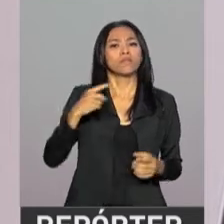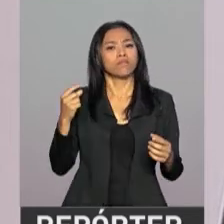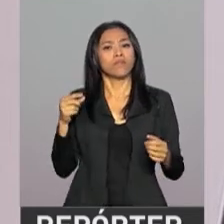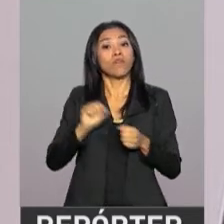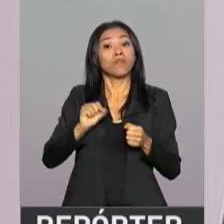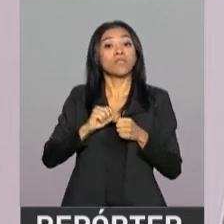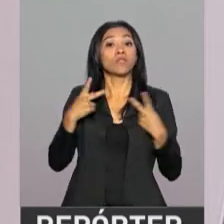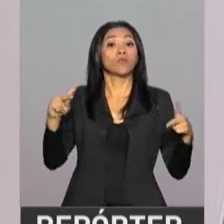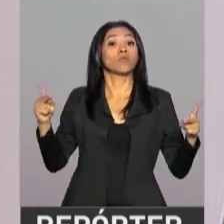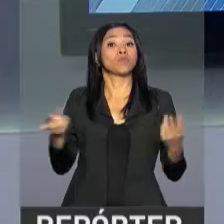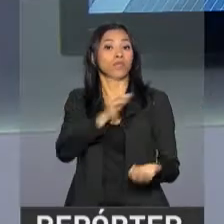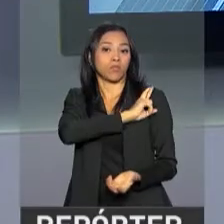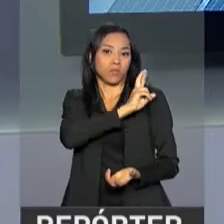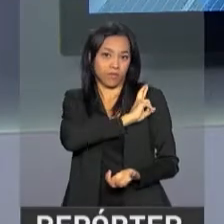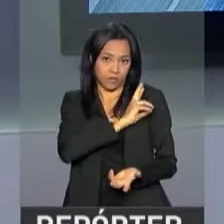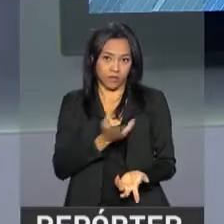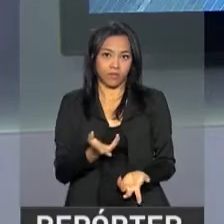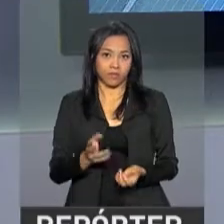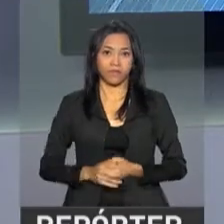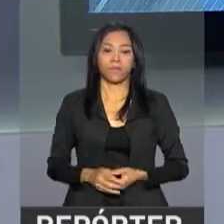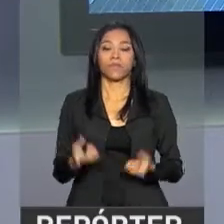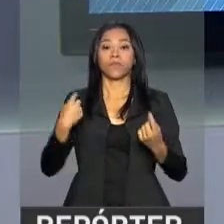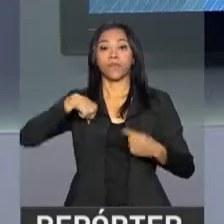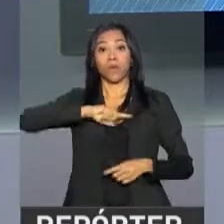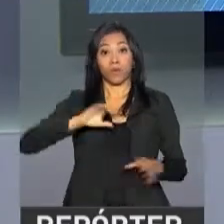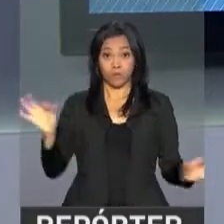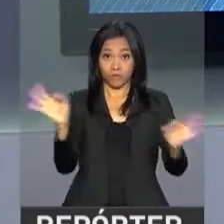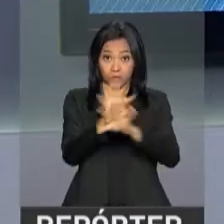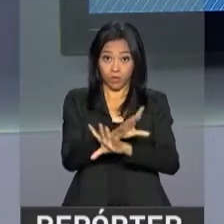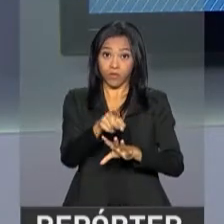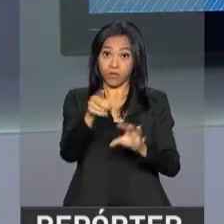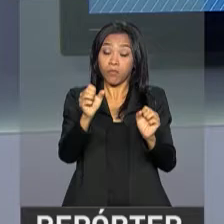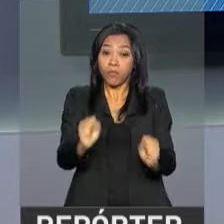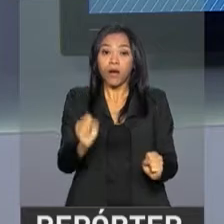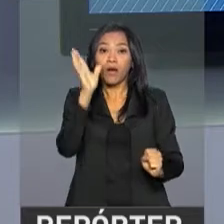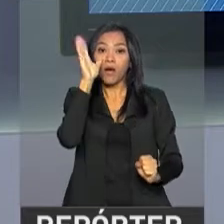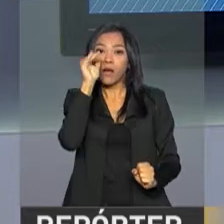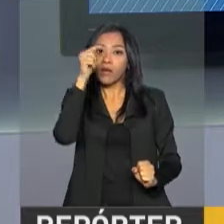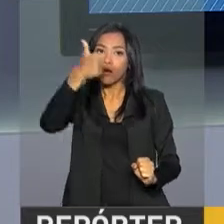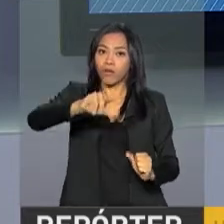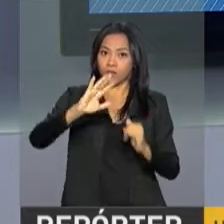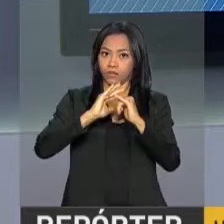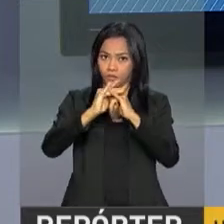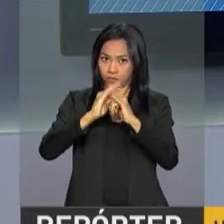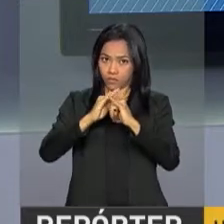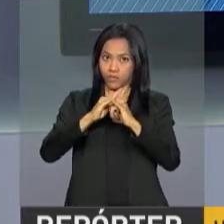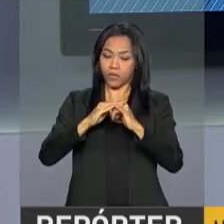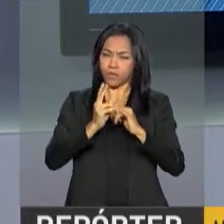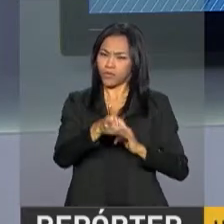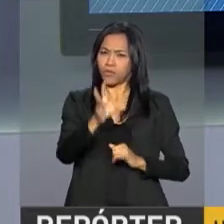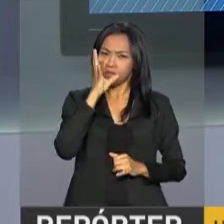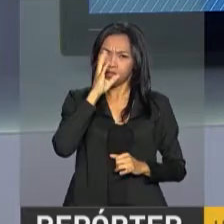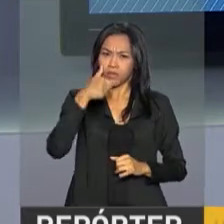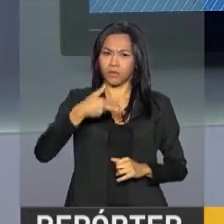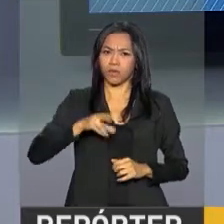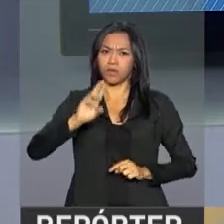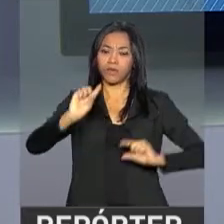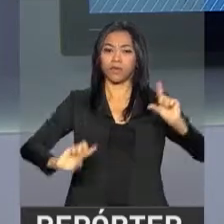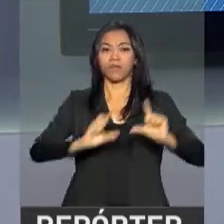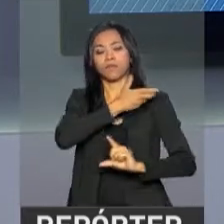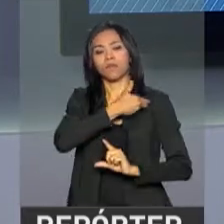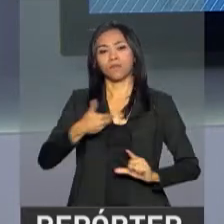sua parte né nós ficamos por aqui você pode rever as reportagens no youtube continue com a gente na